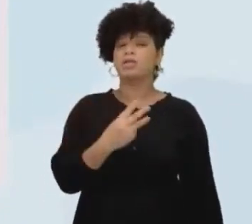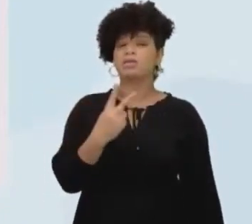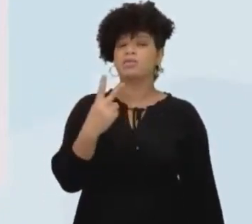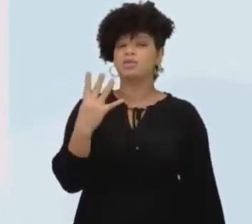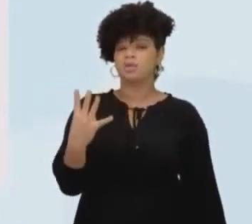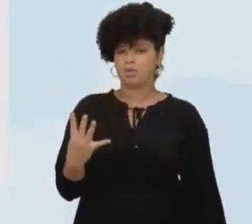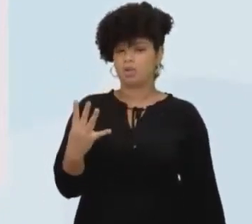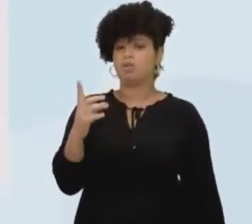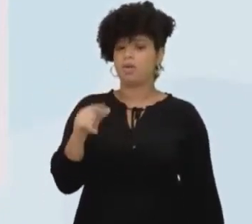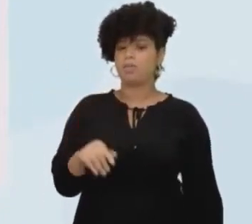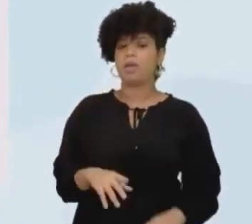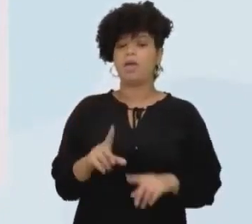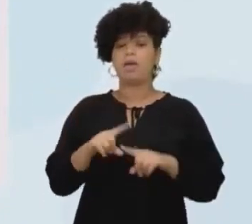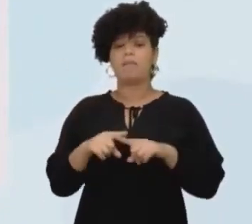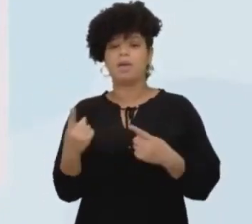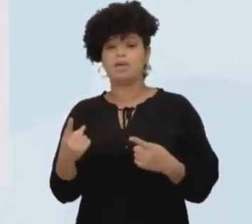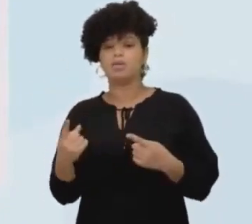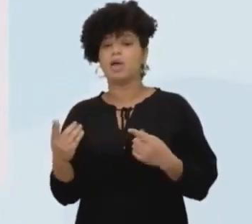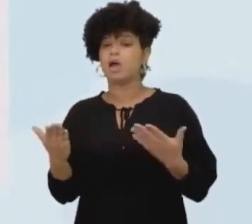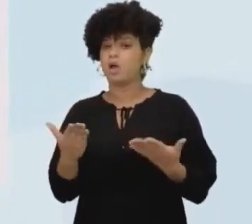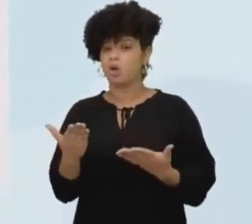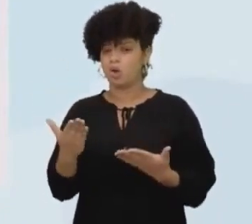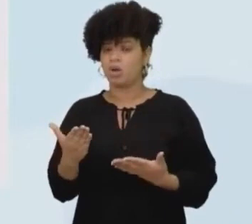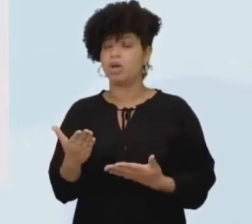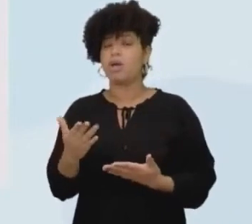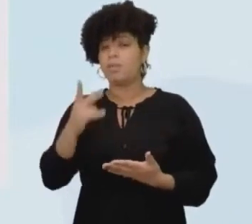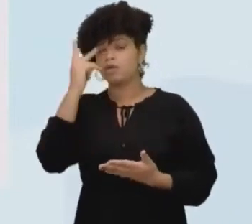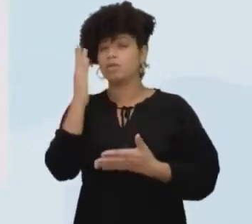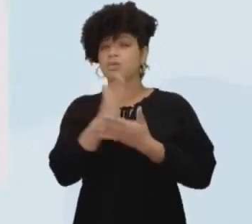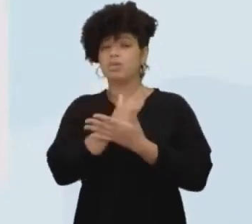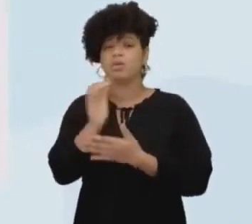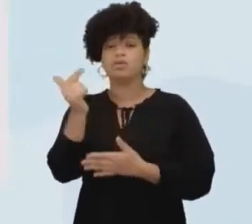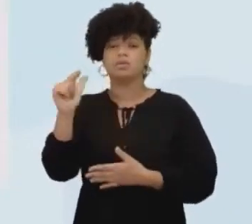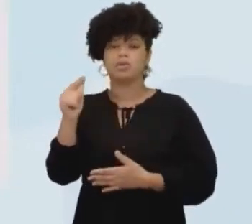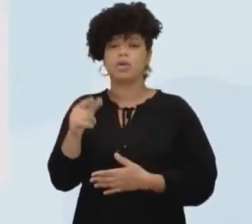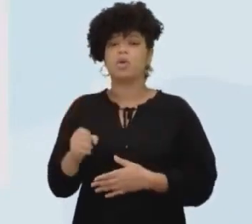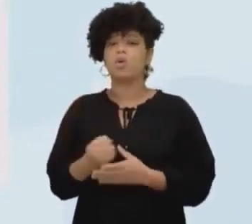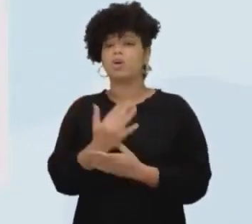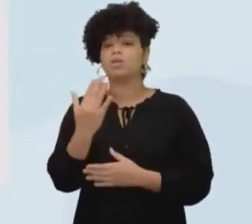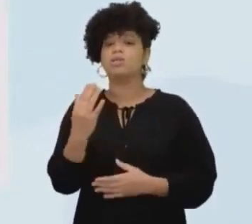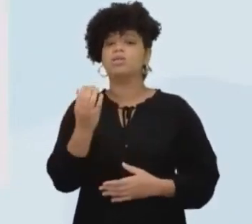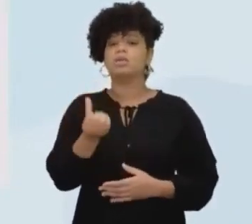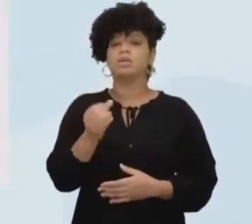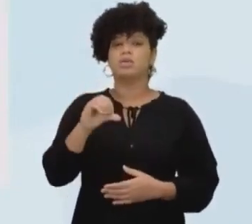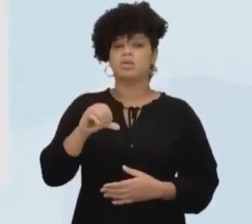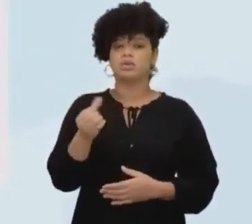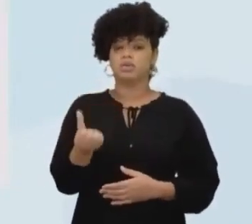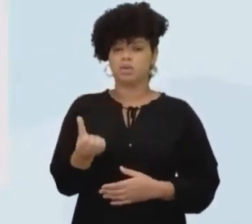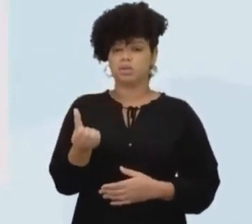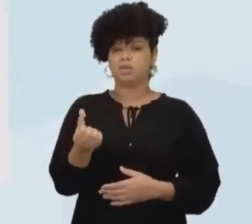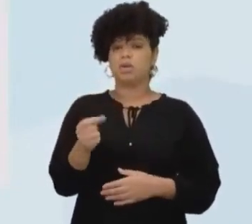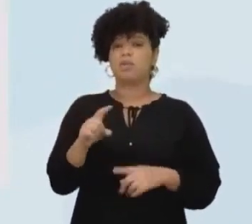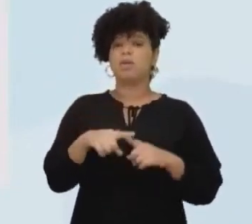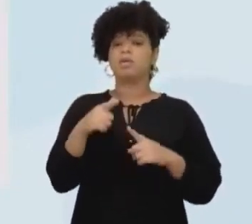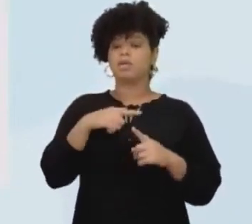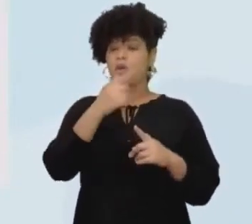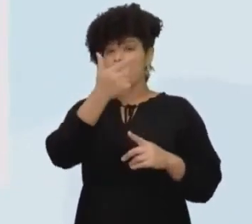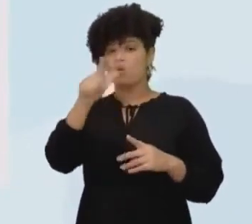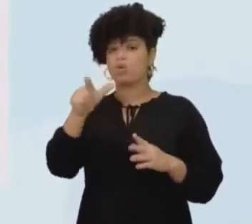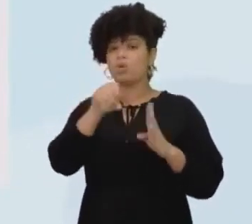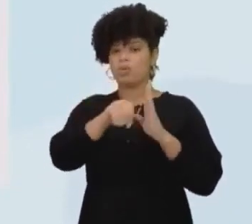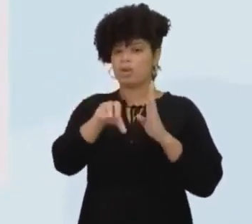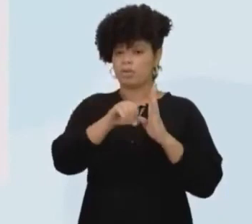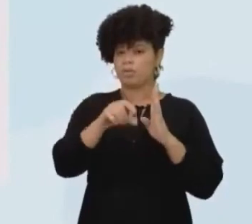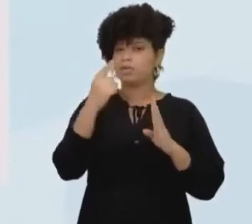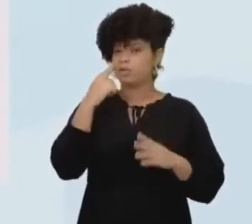capito e sem o bolsa família 1489 E aí tem o benefício de prestação continuada